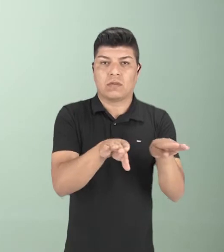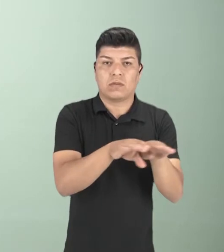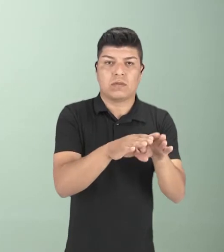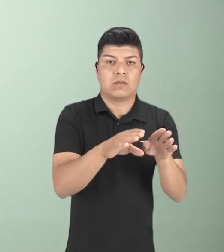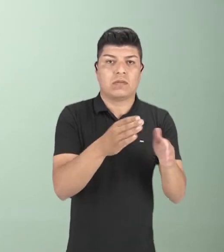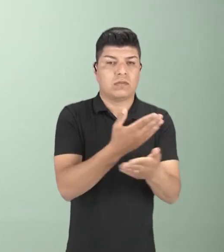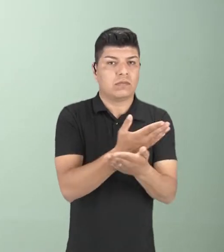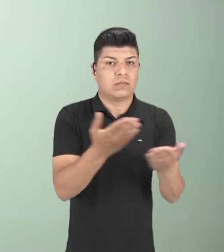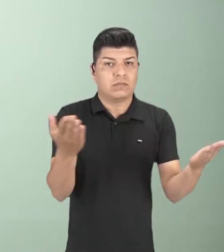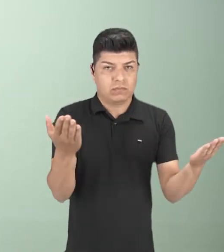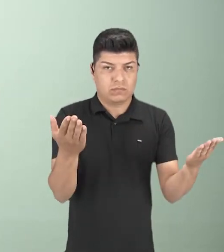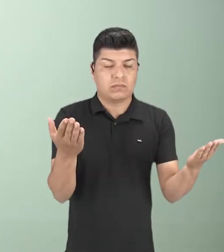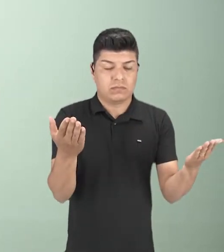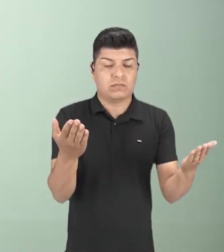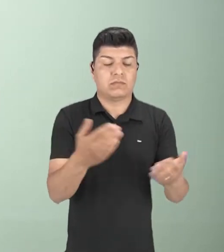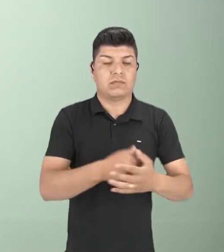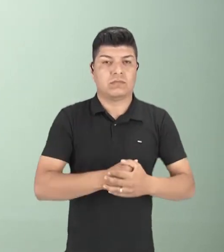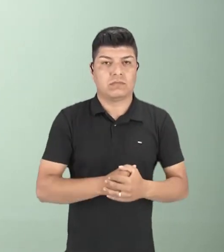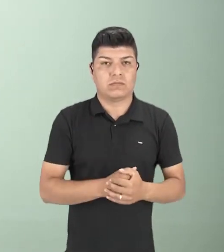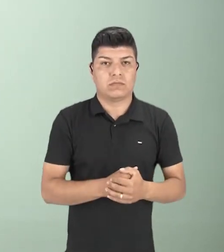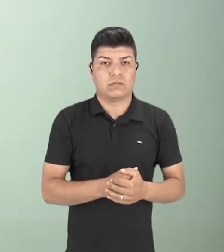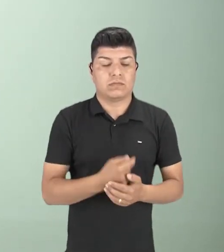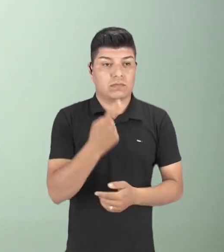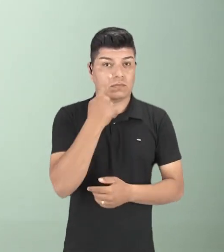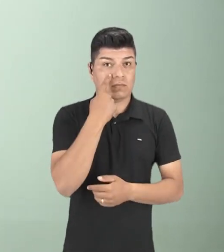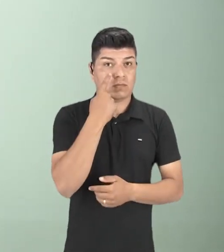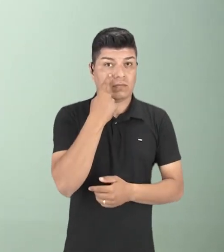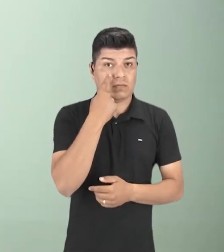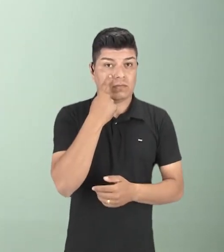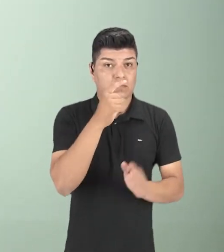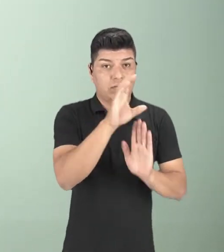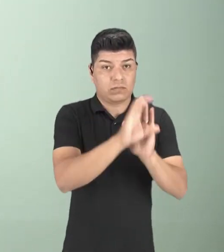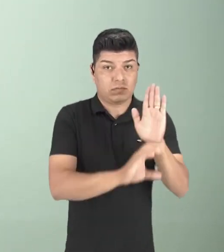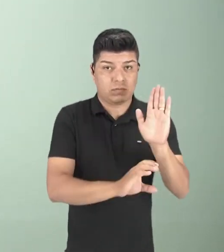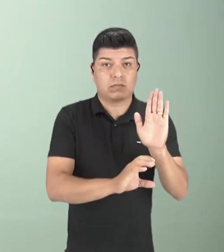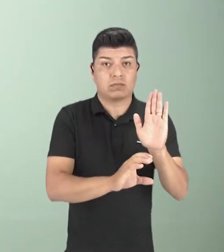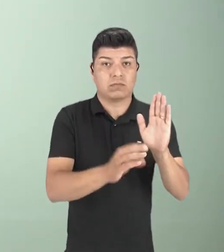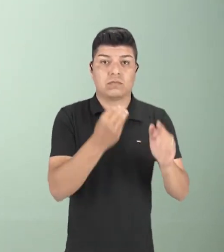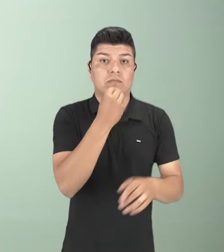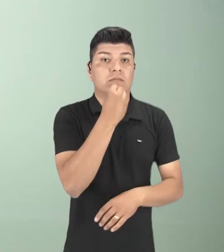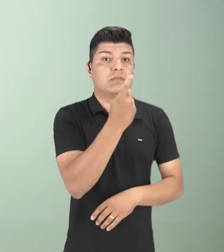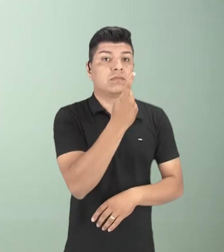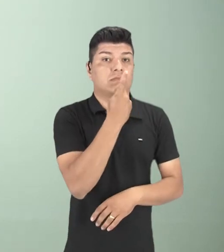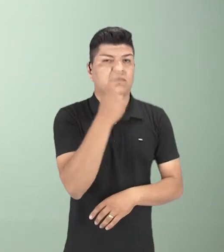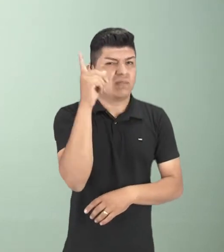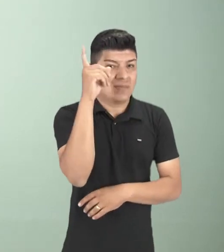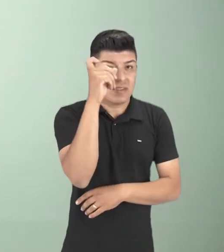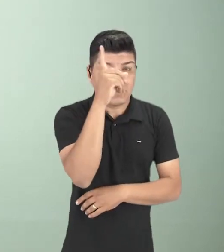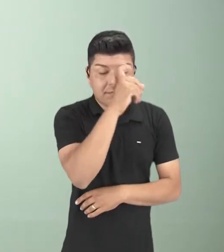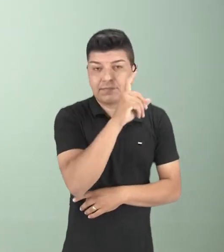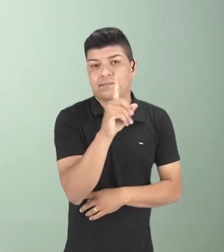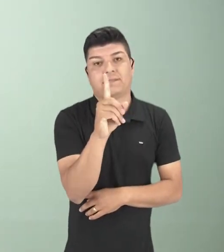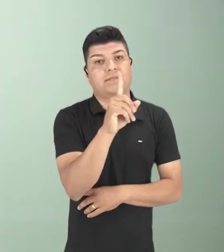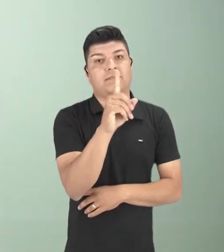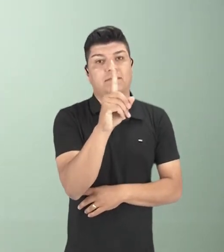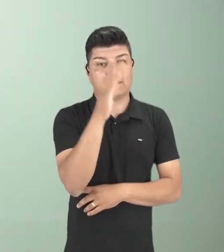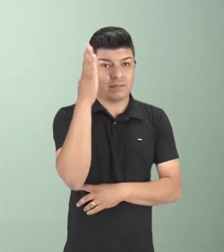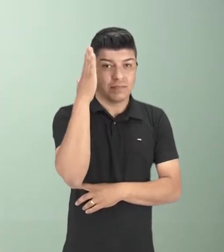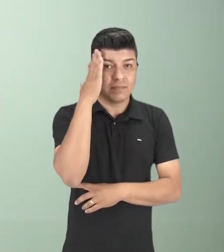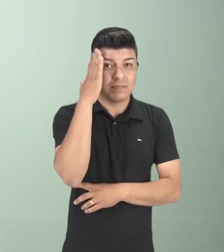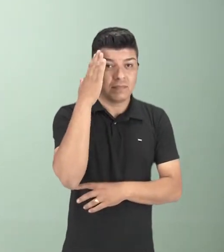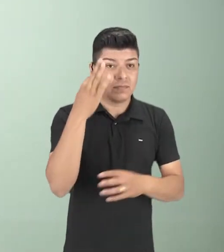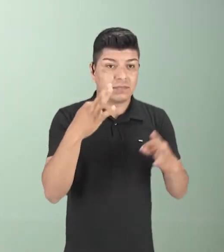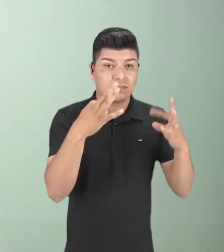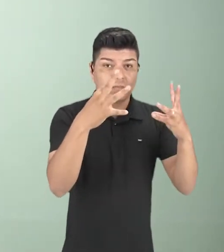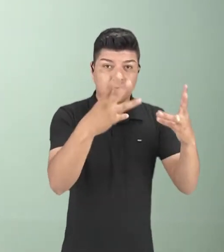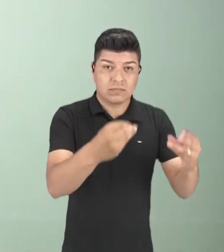que quando vocês forem, se deparar com o conteúdo de probabilidade, vocês não tenham dificuldade em entender aquilo